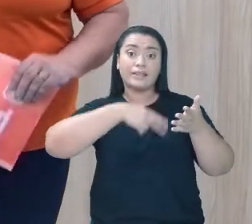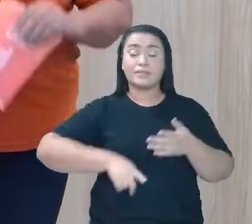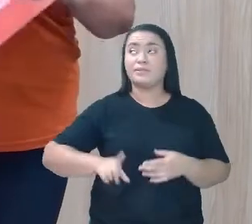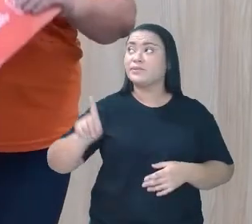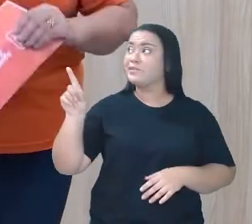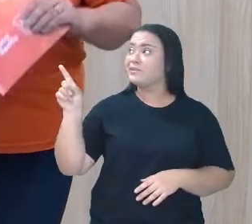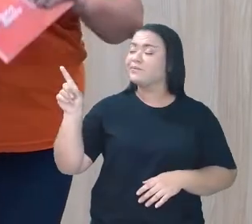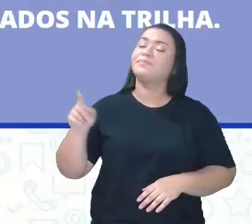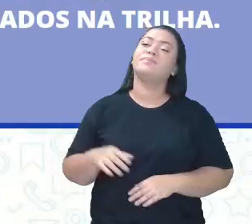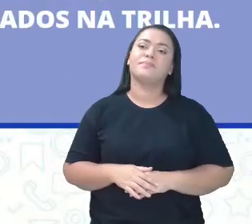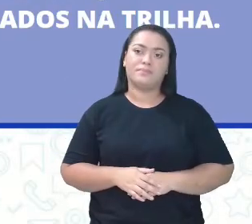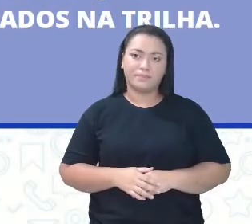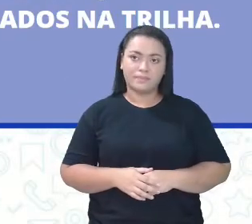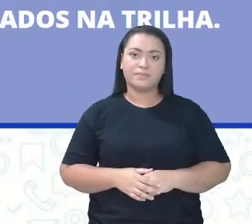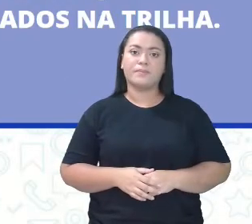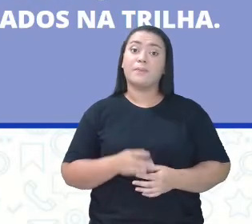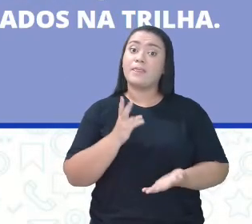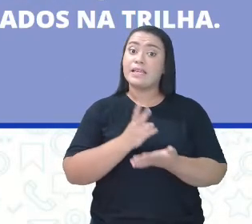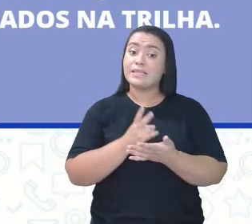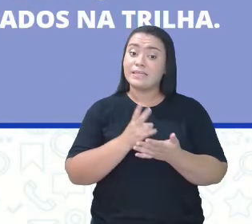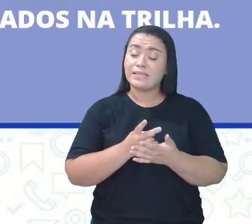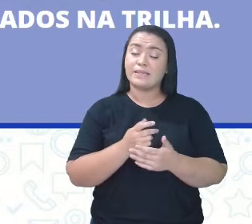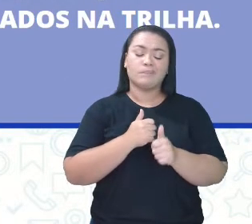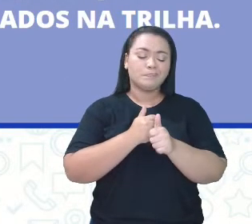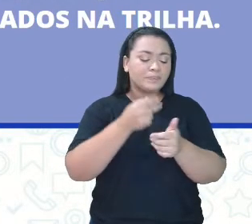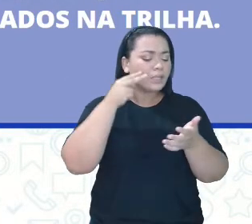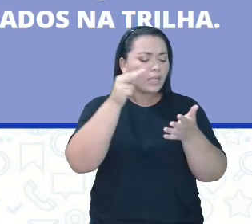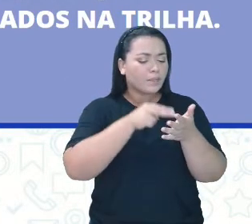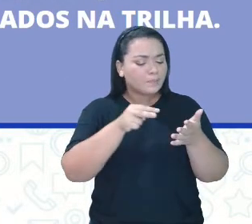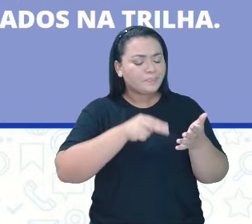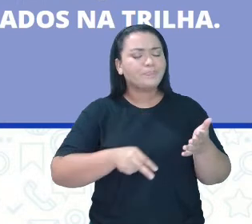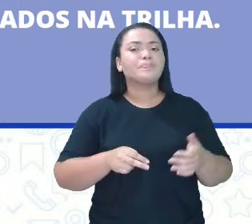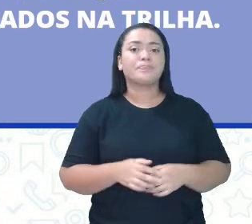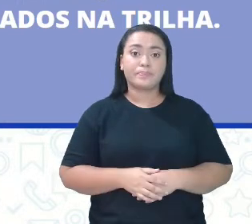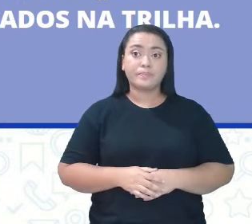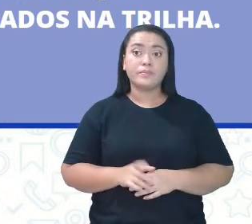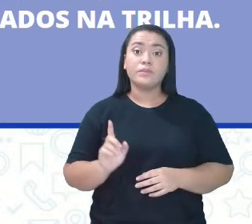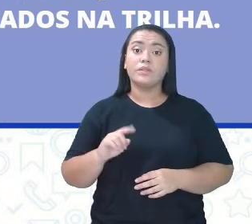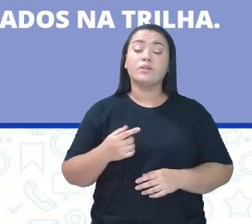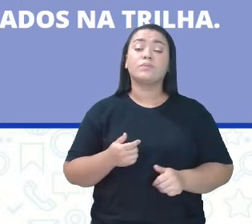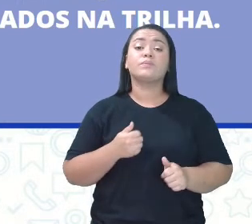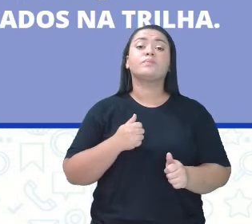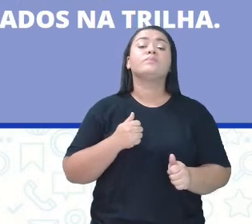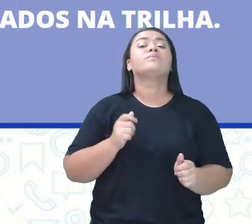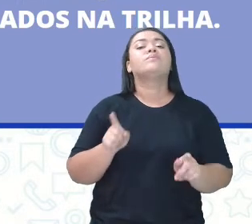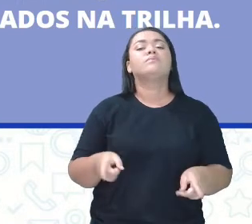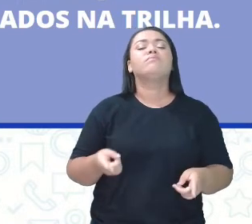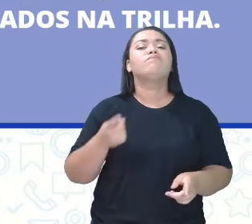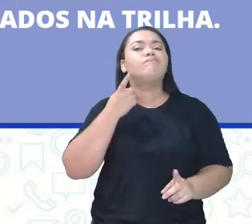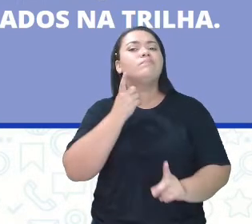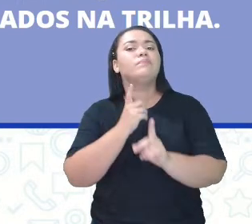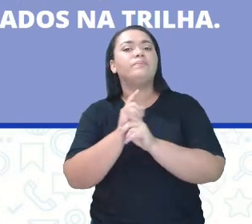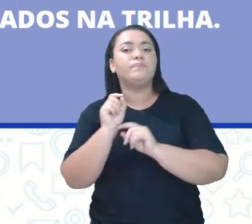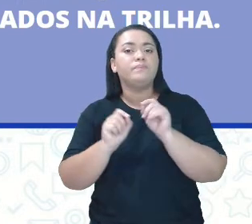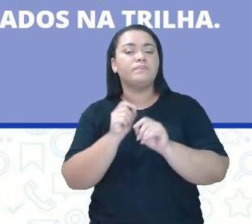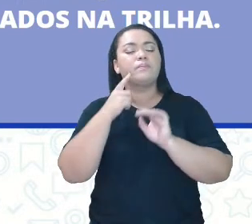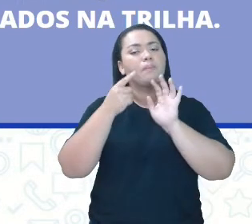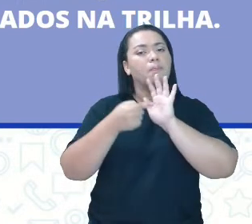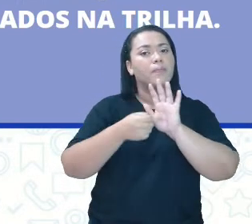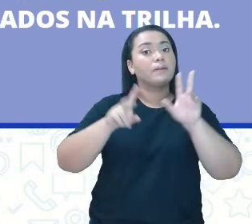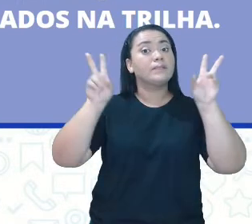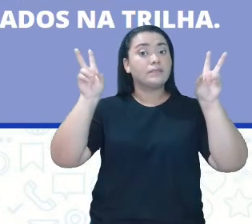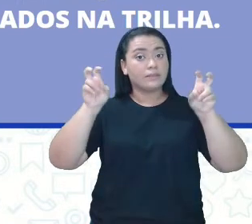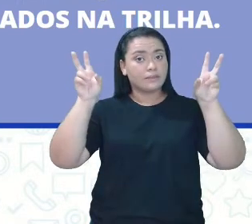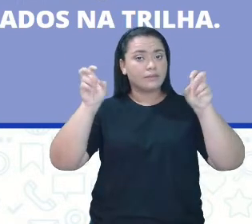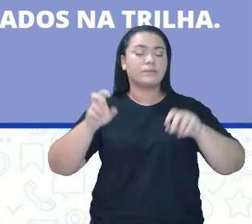comigo. Sempre acompanhando a leitura, viu, pessoal? Então, nos nossos encontros, teremos a apresentação do tema de